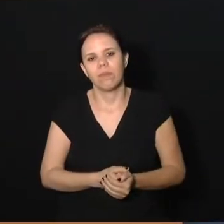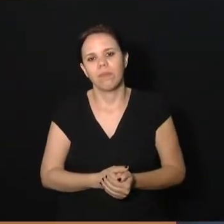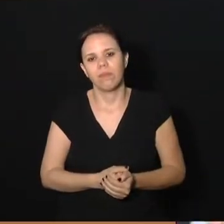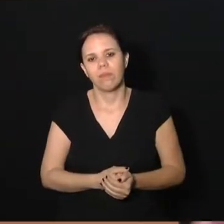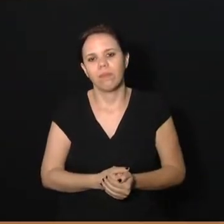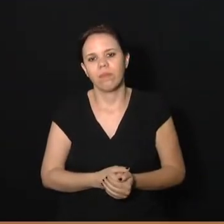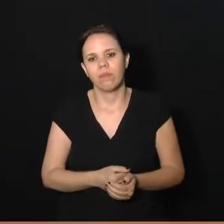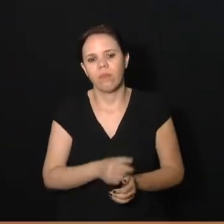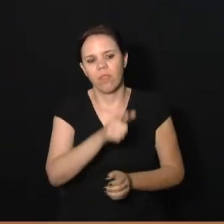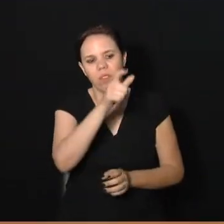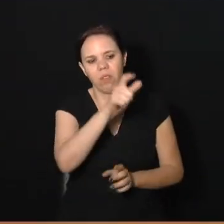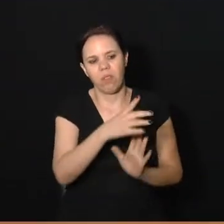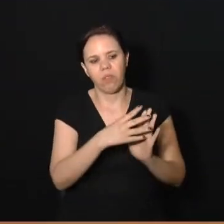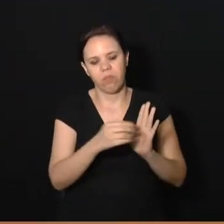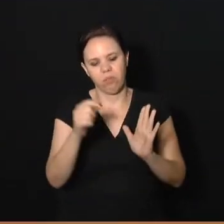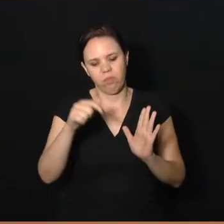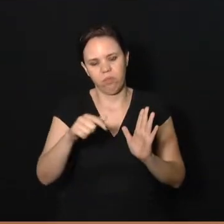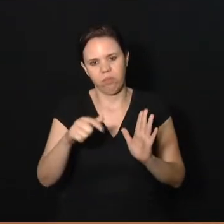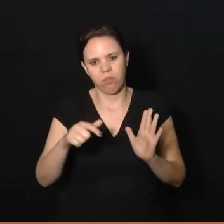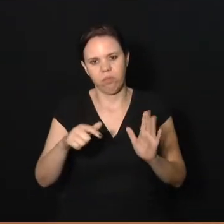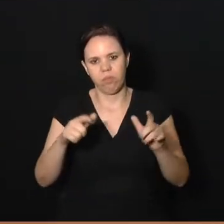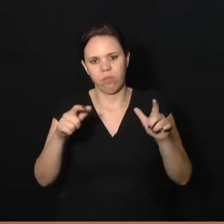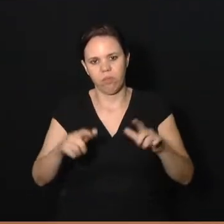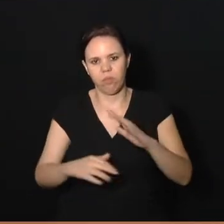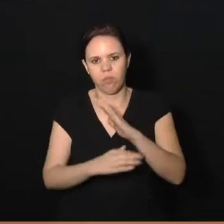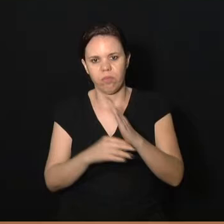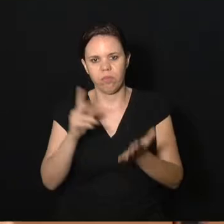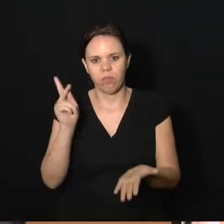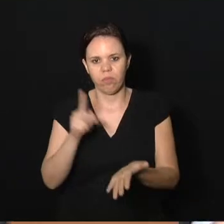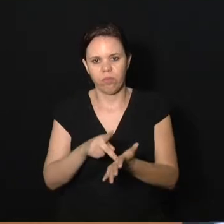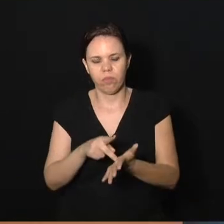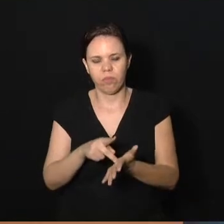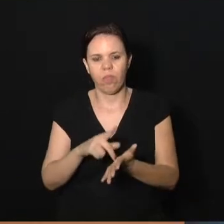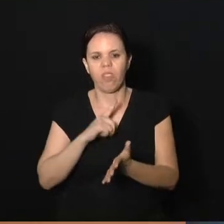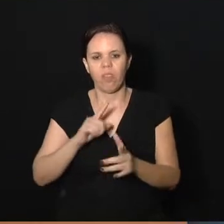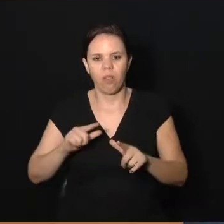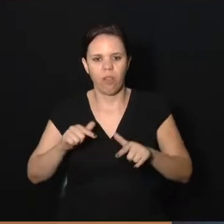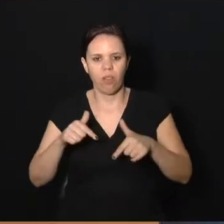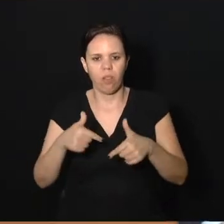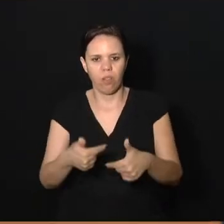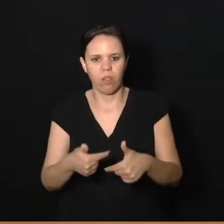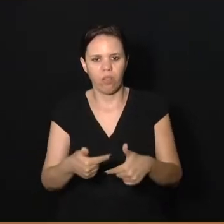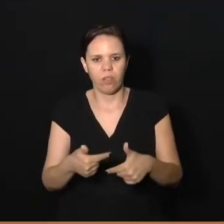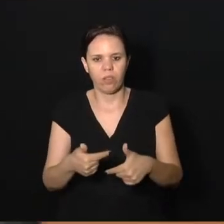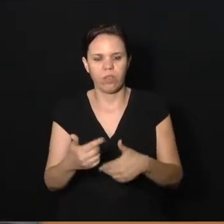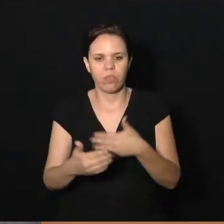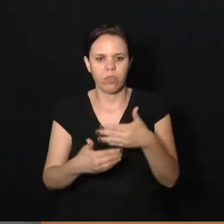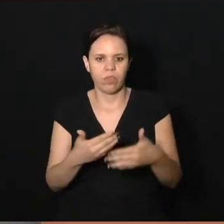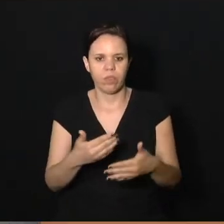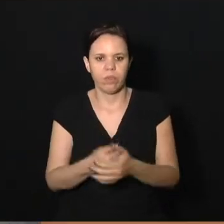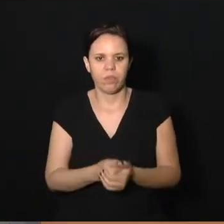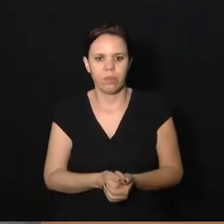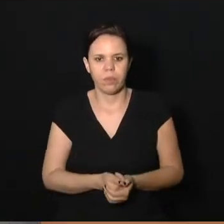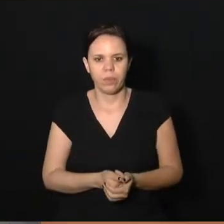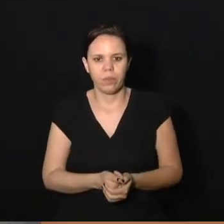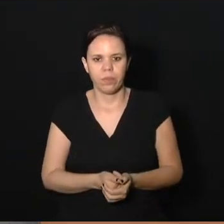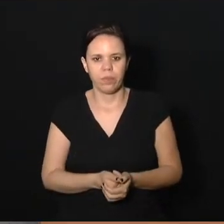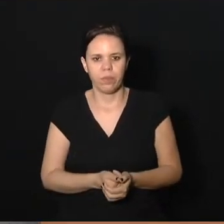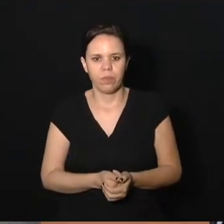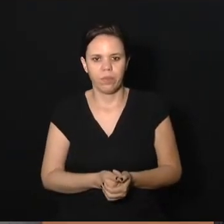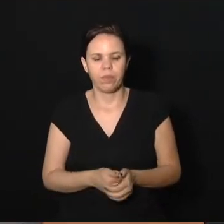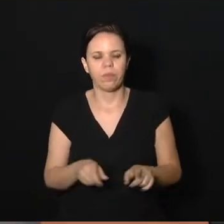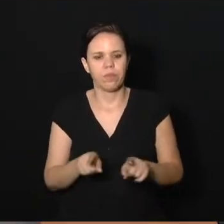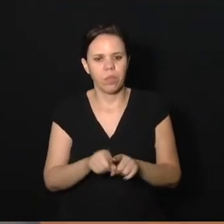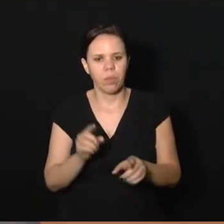um exemplo de vereador nesta casa, de verdade, pelo trabalho que executa, como conduz seu mandato e como